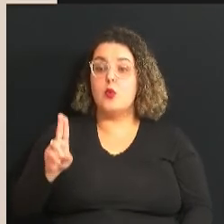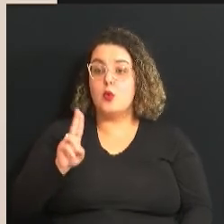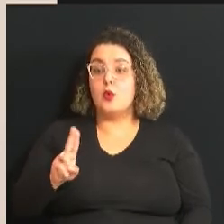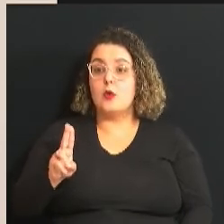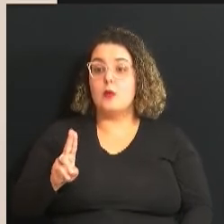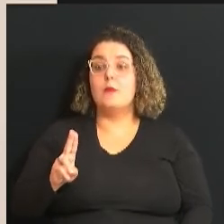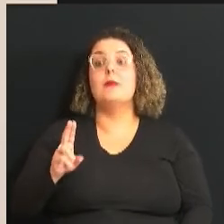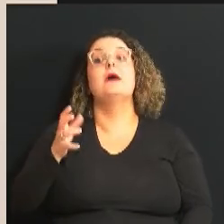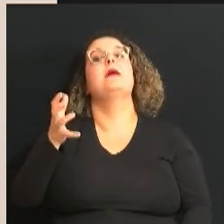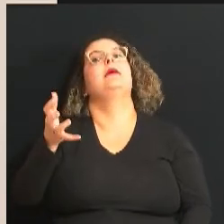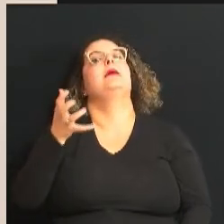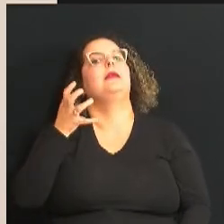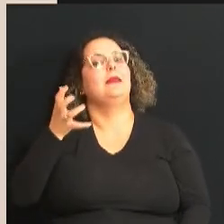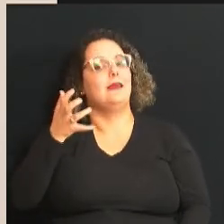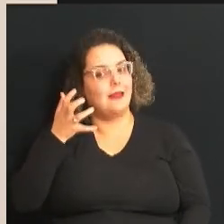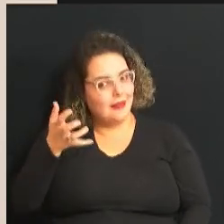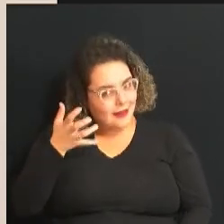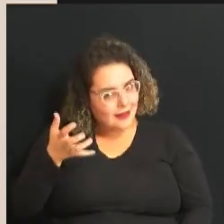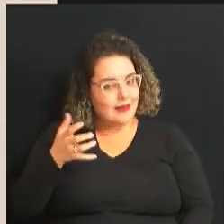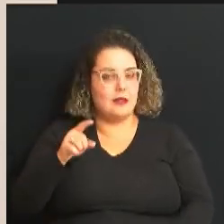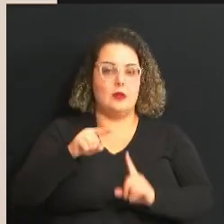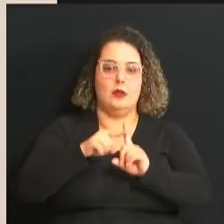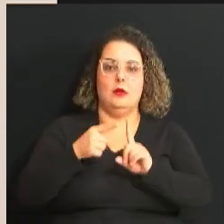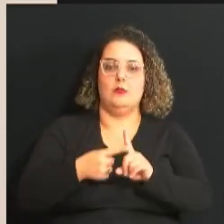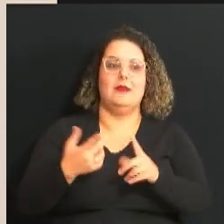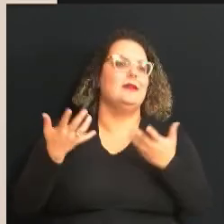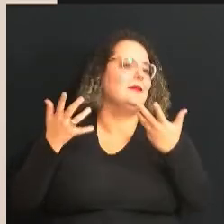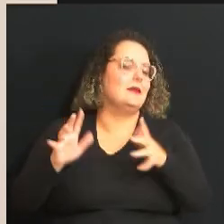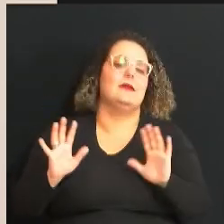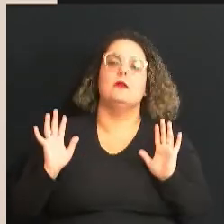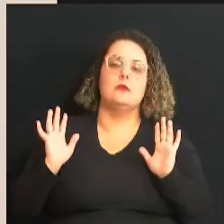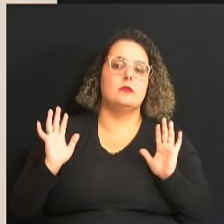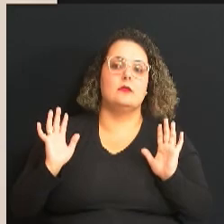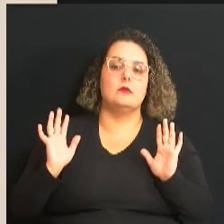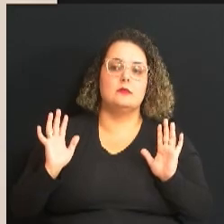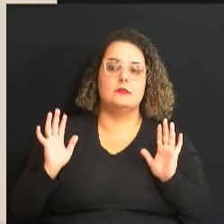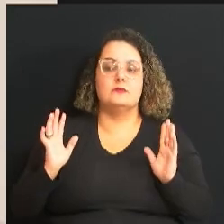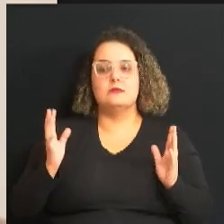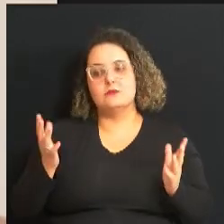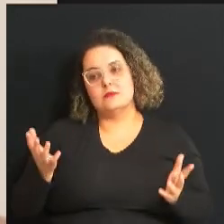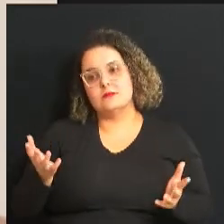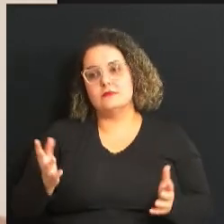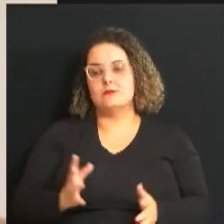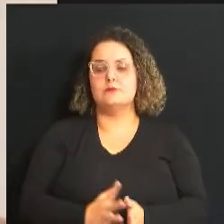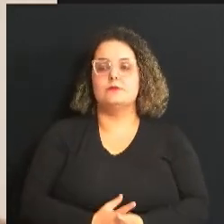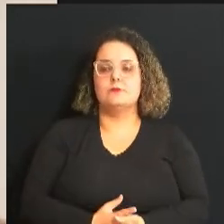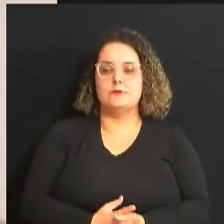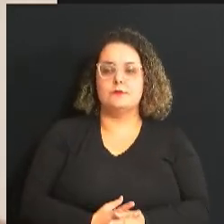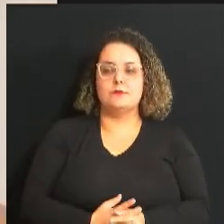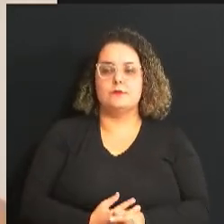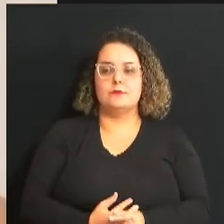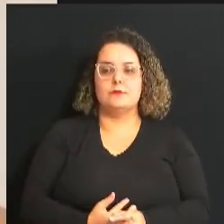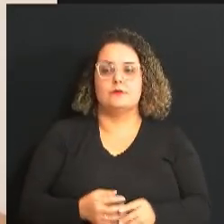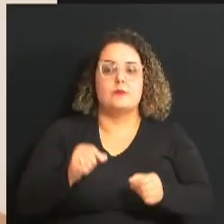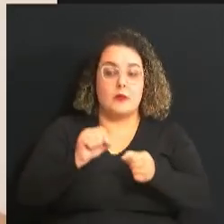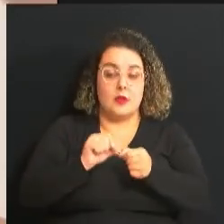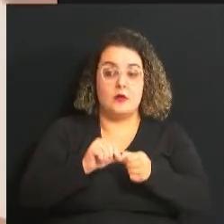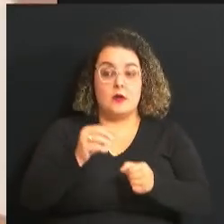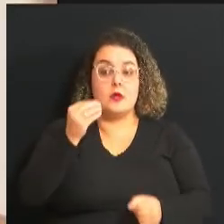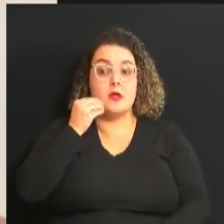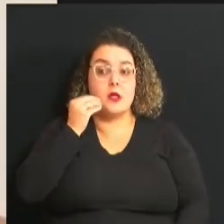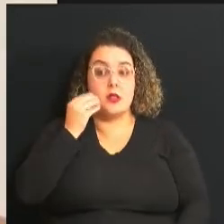querendo engravidar. Porque para quem não quer, ele funciona assim. Você faz o teste, vamos supor que ele